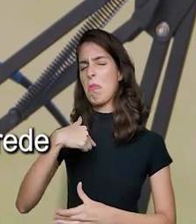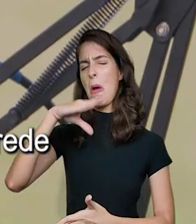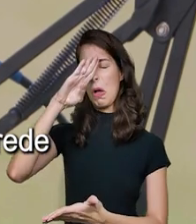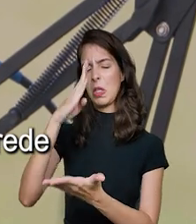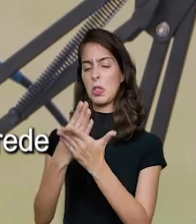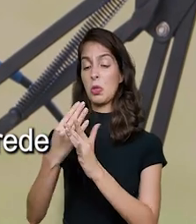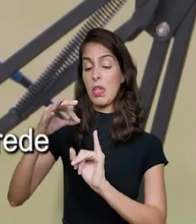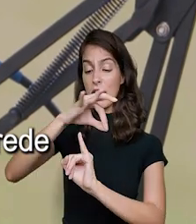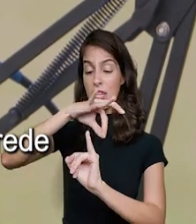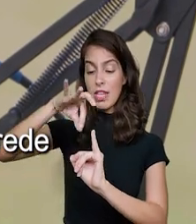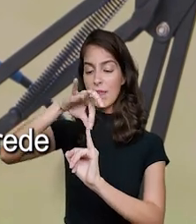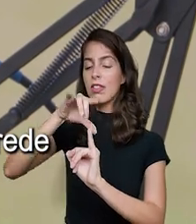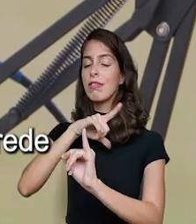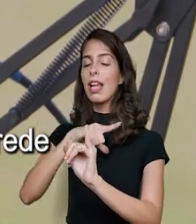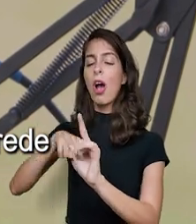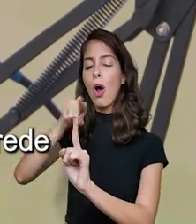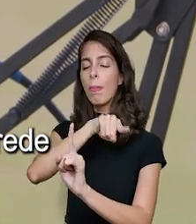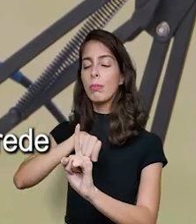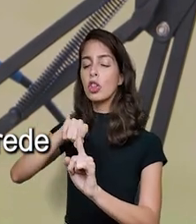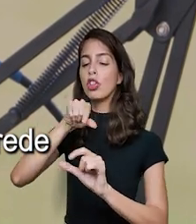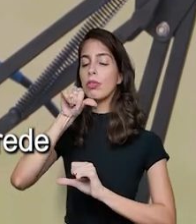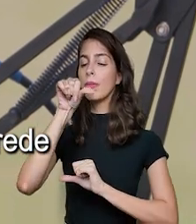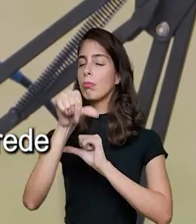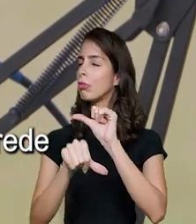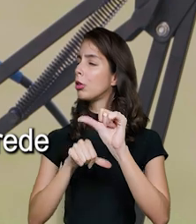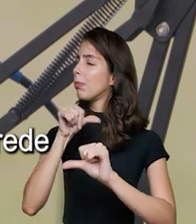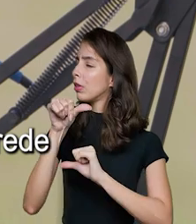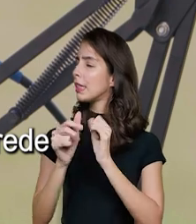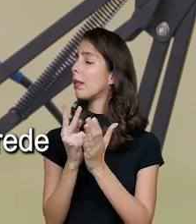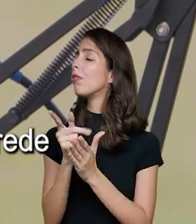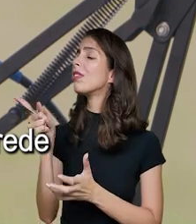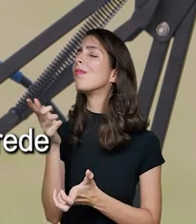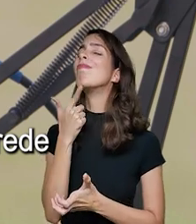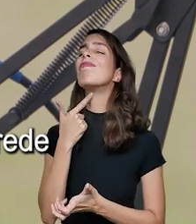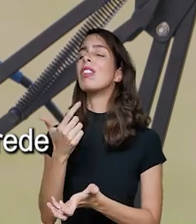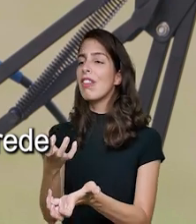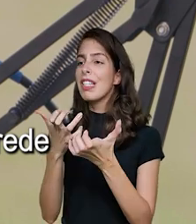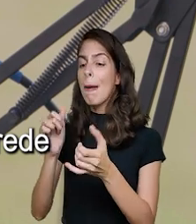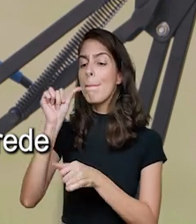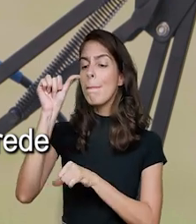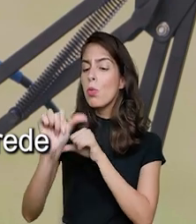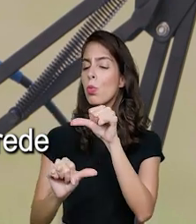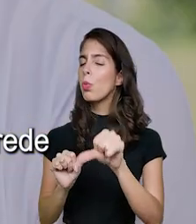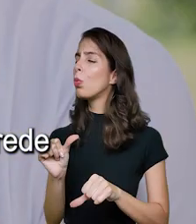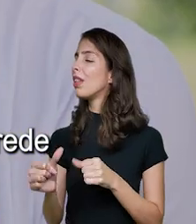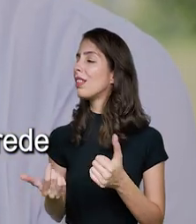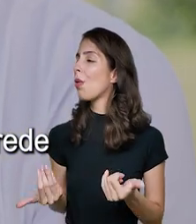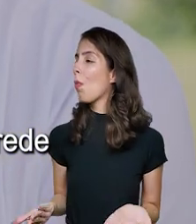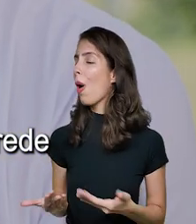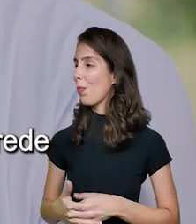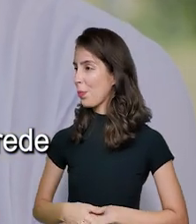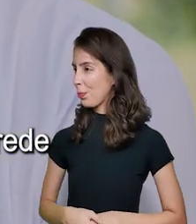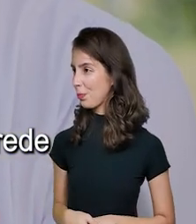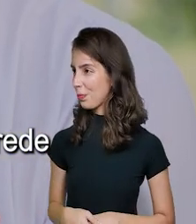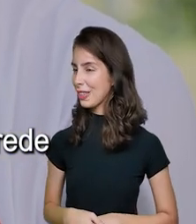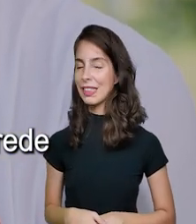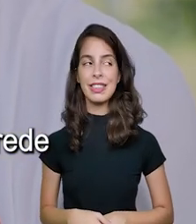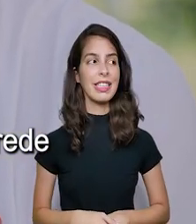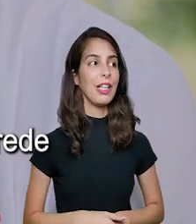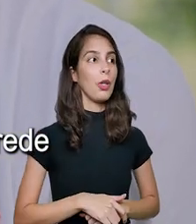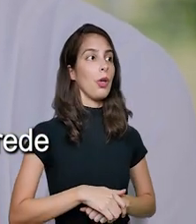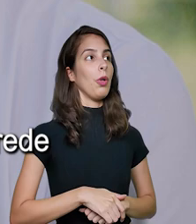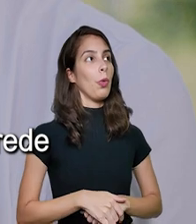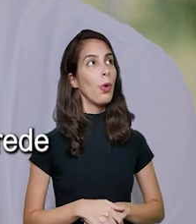ifs tem né Que transformação o se quer na rede Federal Bom Rede Federal